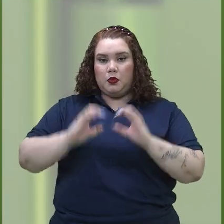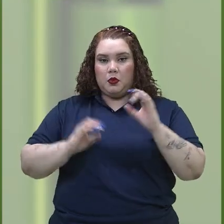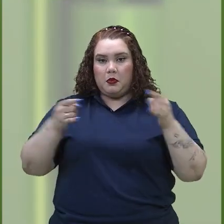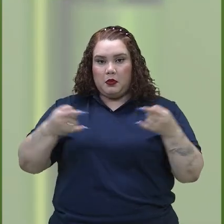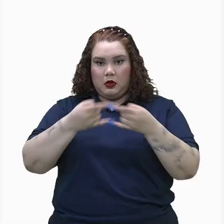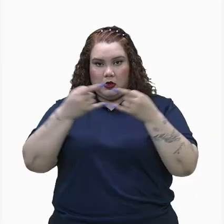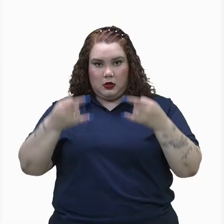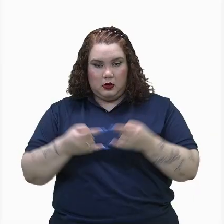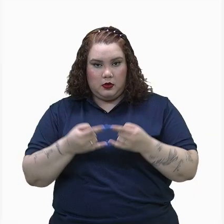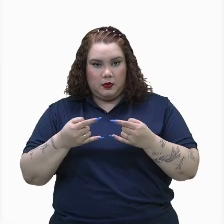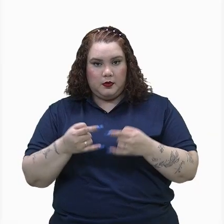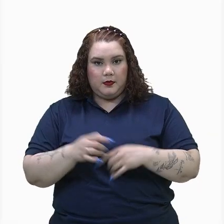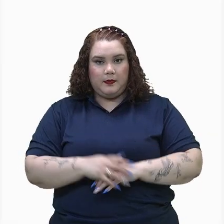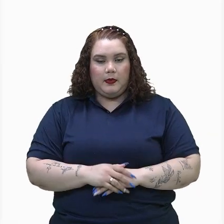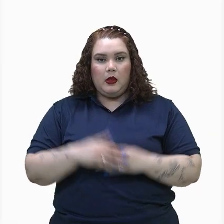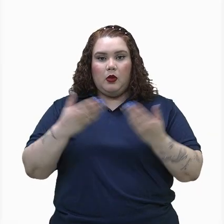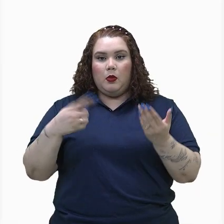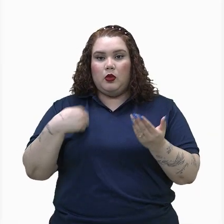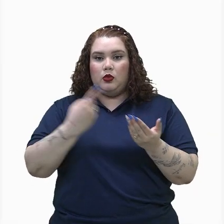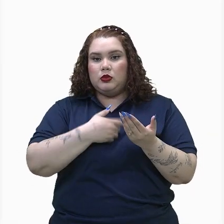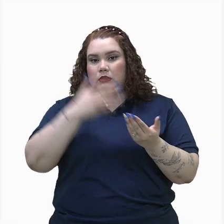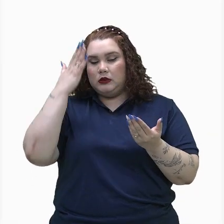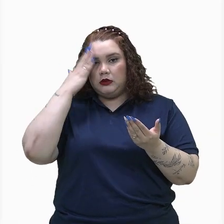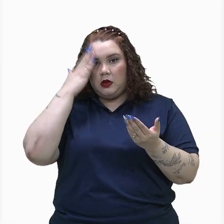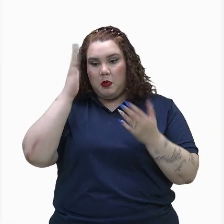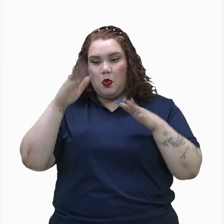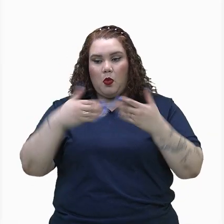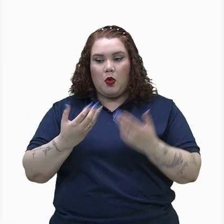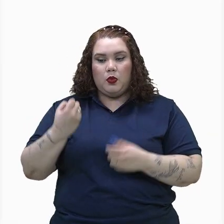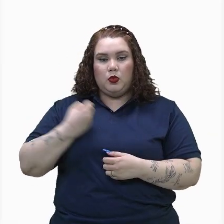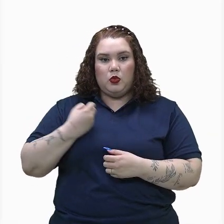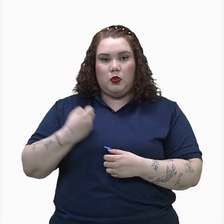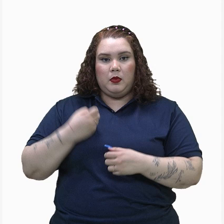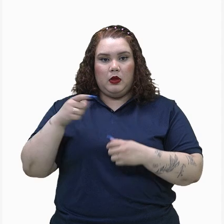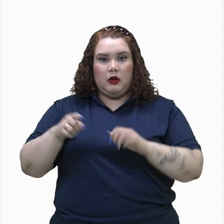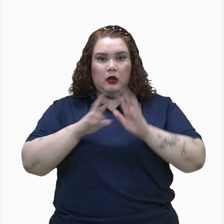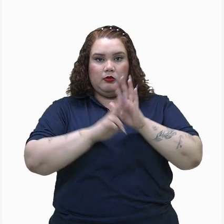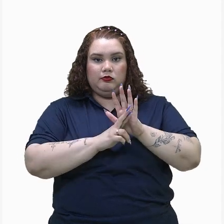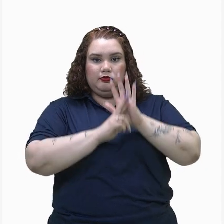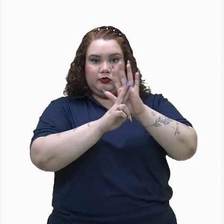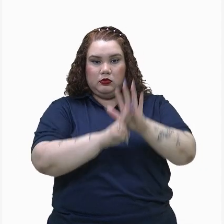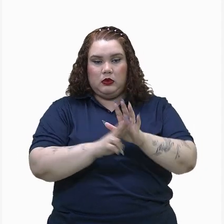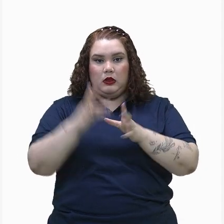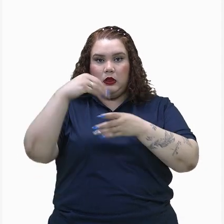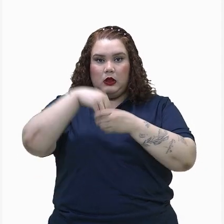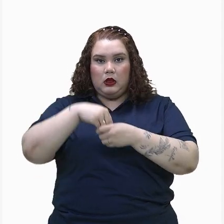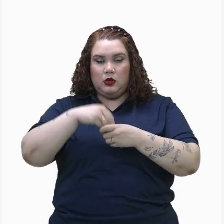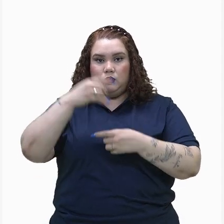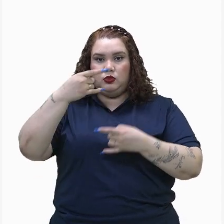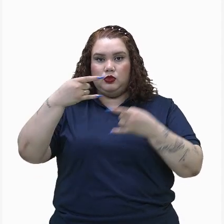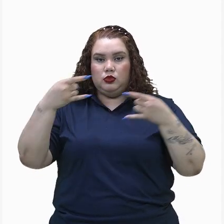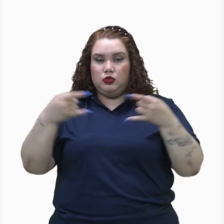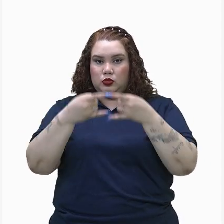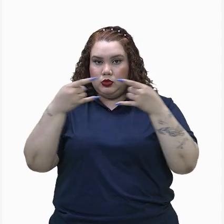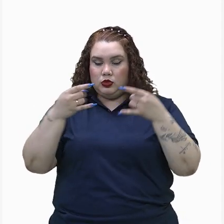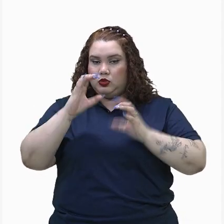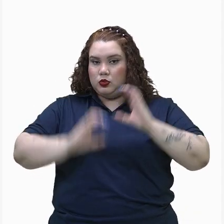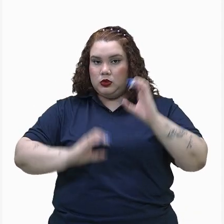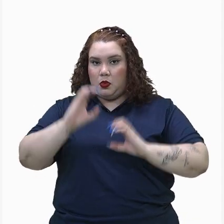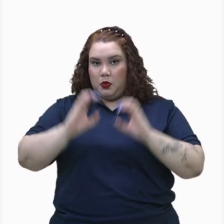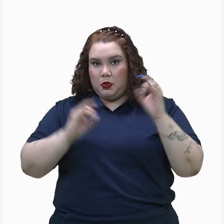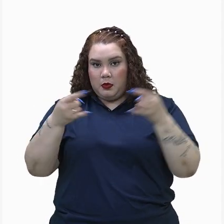para sabermos o valor da resistência equivalente de um circuito em paralelo, devemos